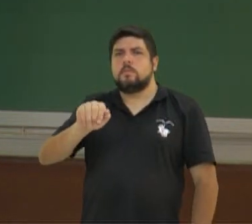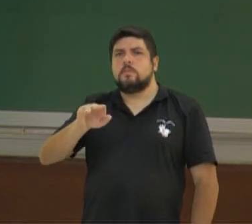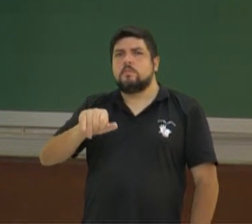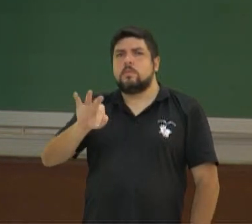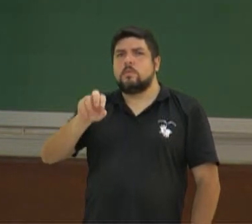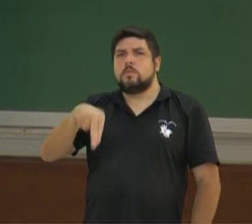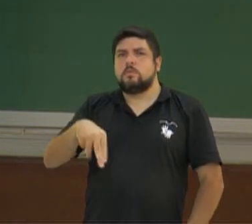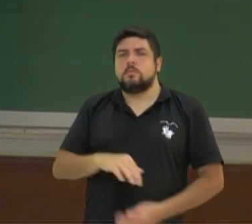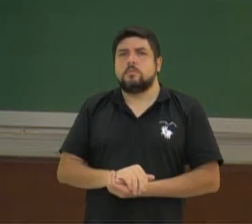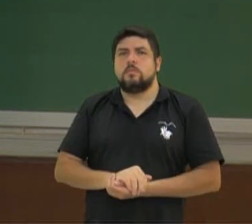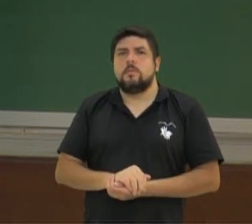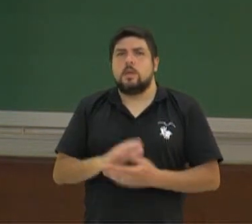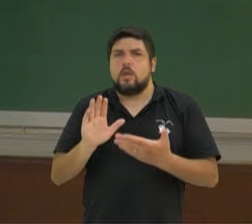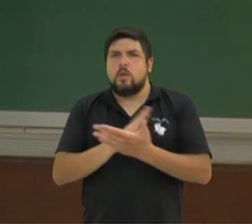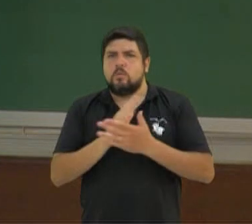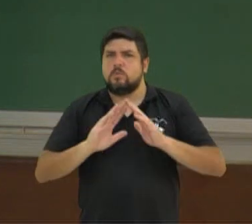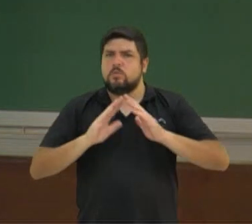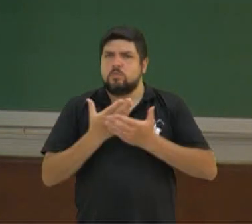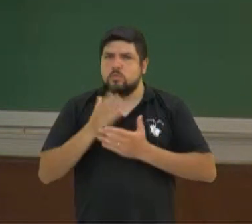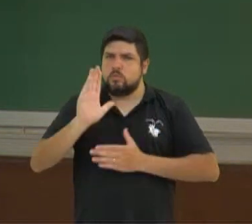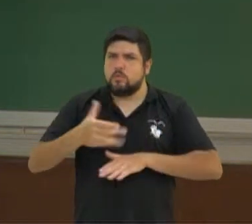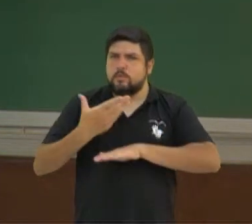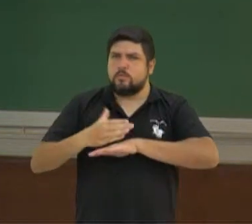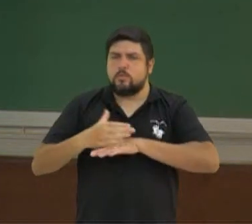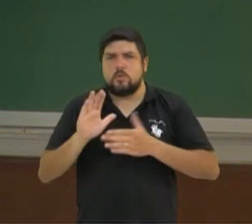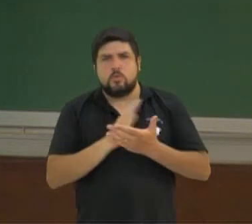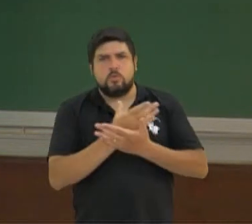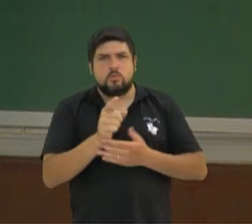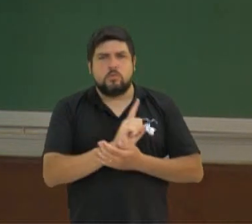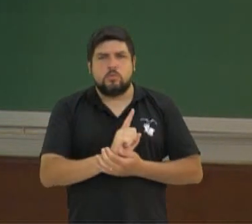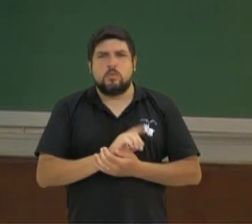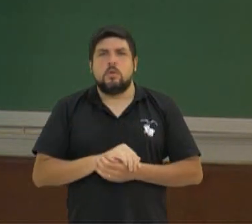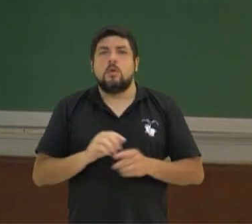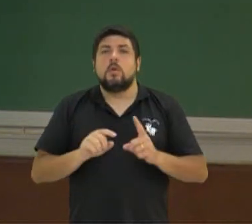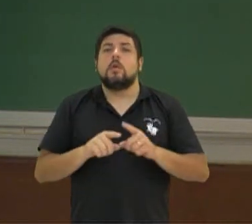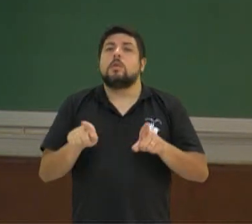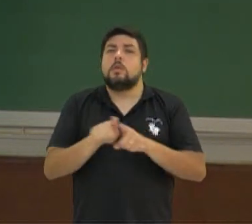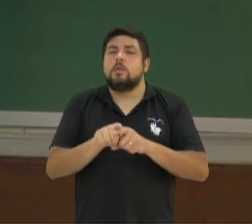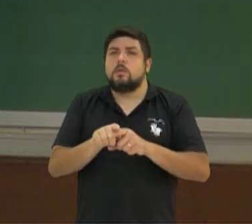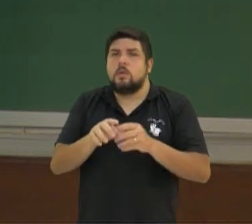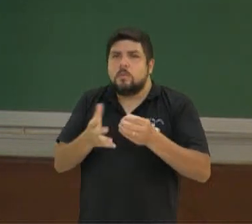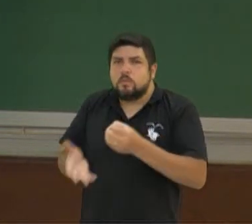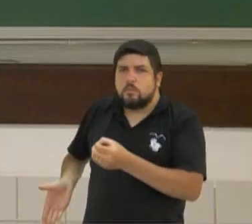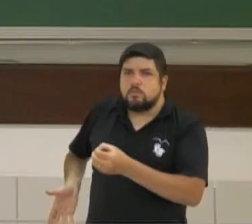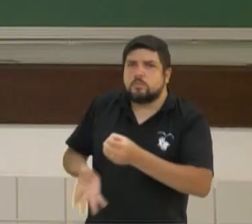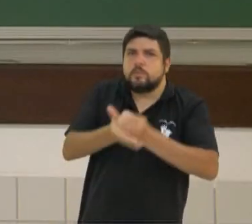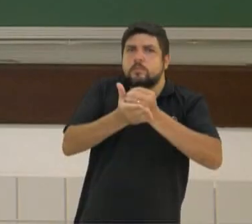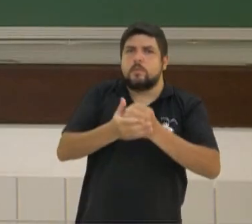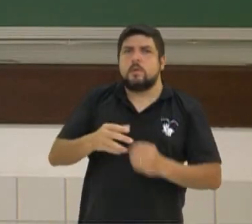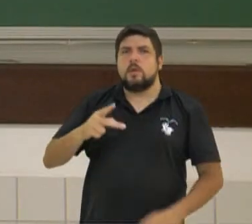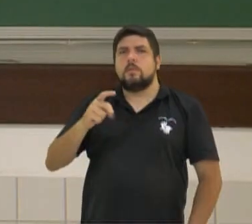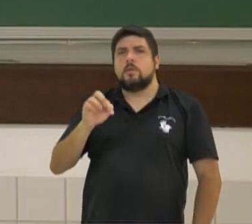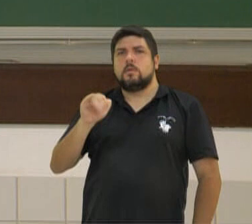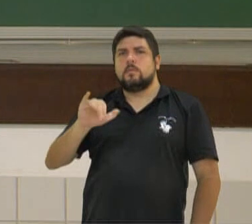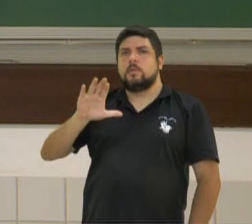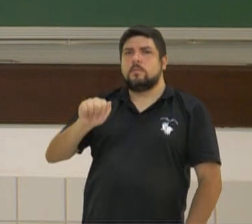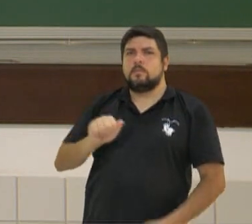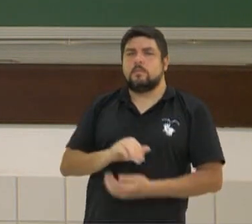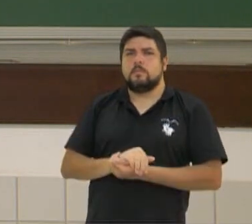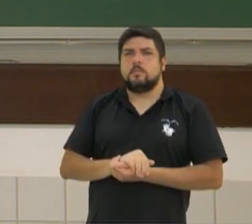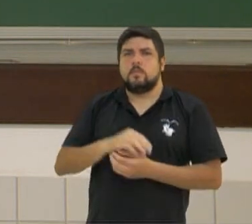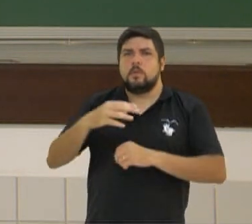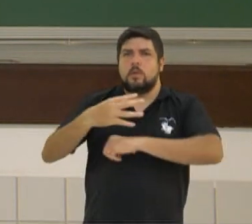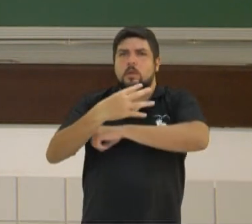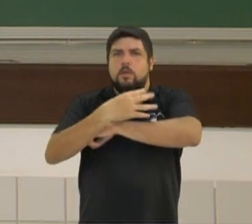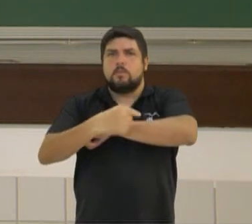outras ainda não praticam a modalidade do badminton, né? Bem como a peteca, né? Então muitos brincam de peteca, né? Mas se nós colocarmos a